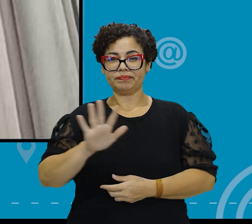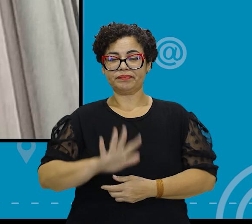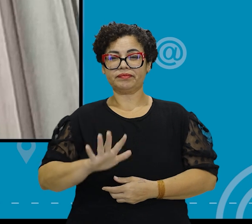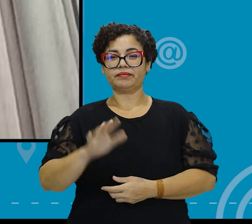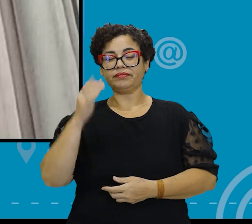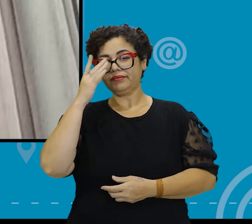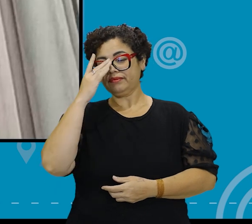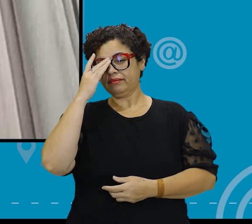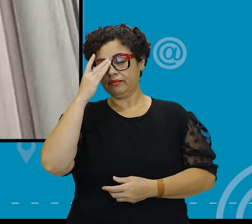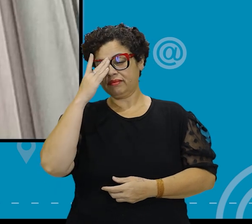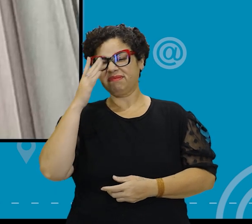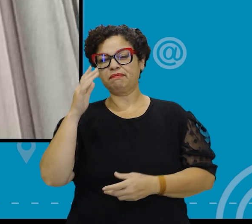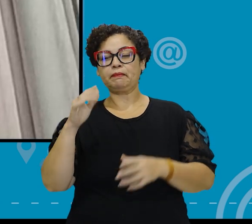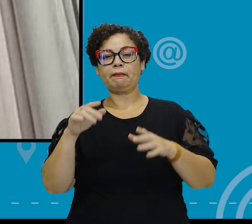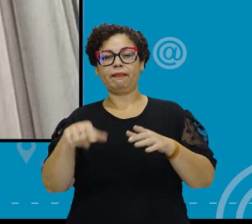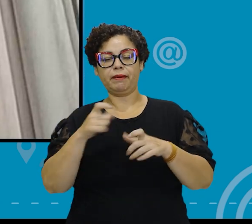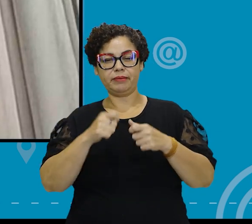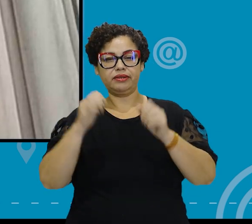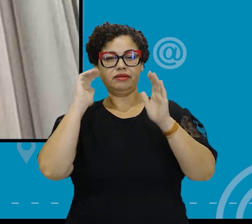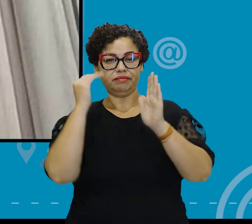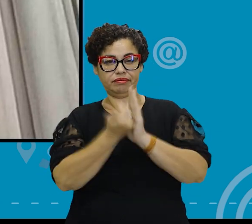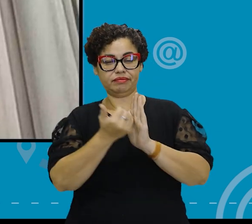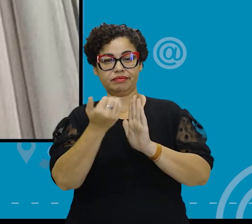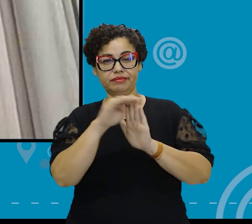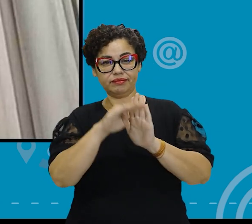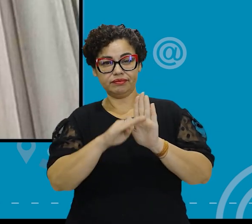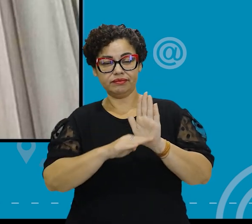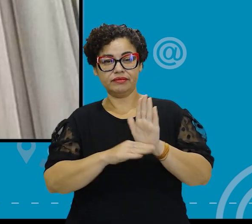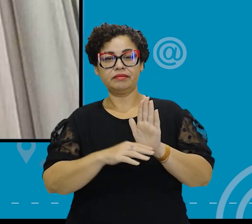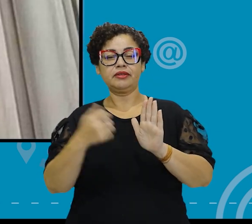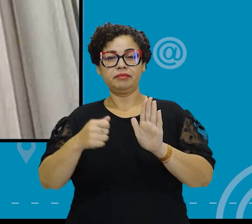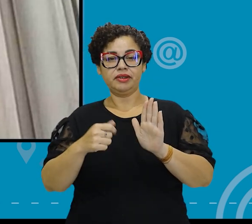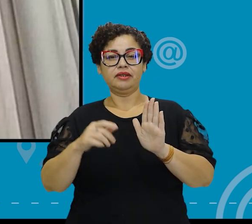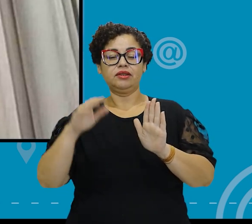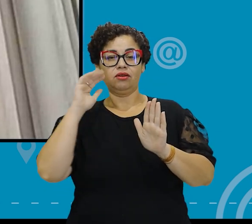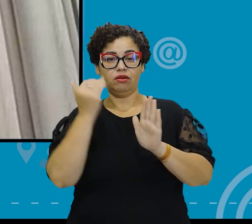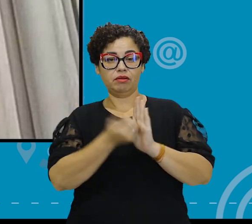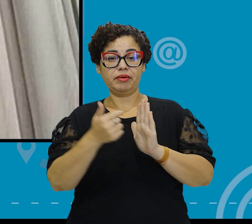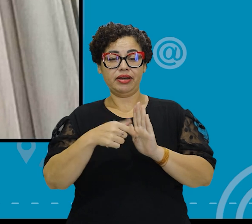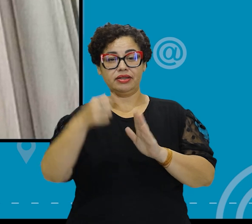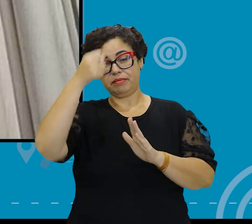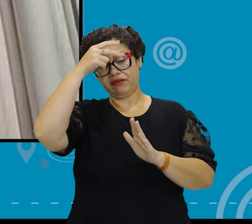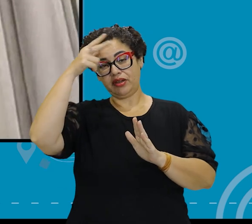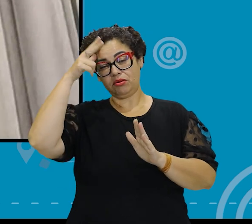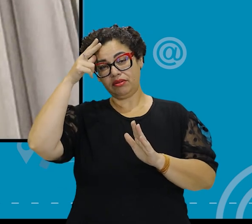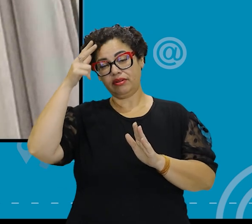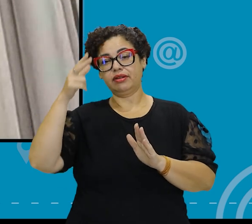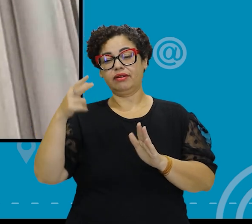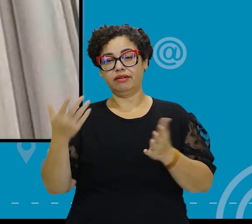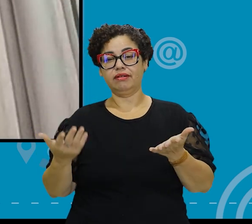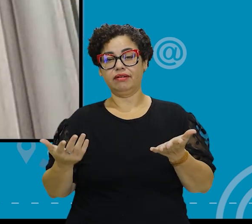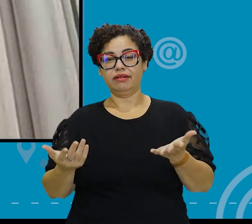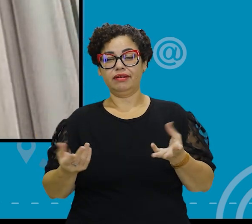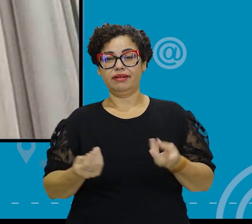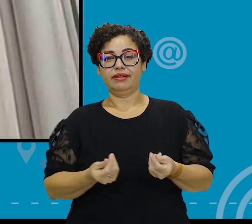Porque, de acordo com a concepção adotada, a crítico-superadora, a concepção adotada na rede, a